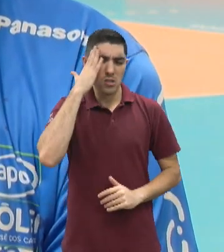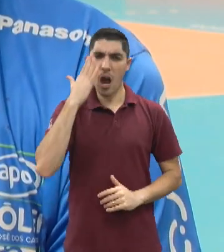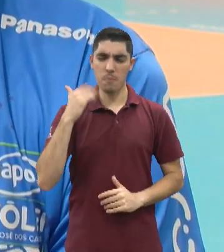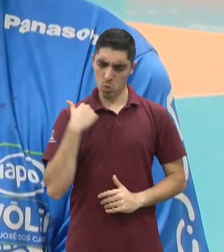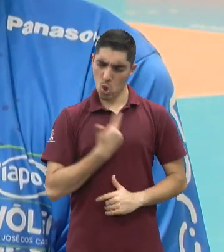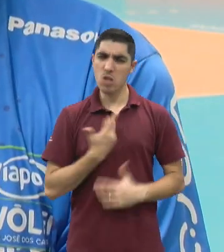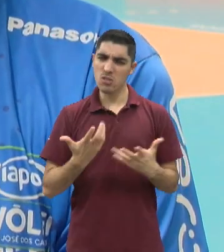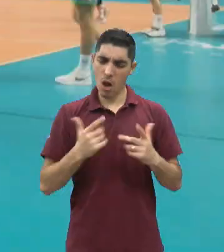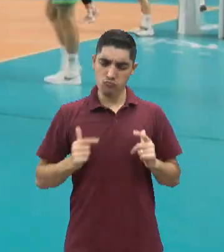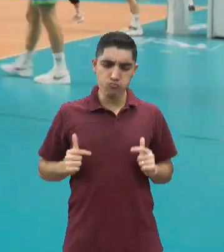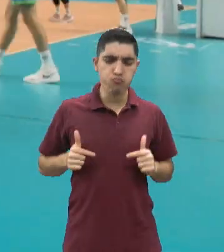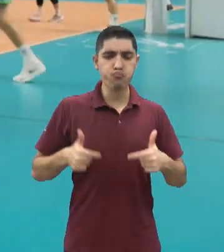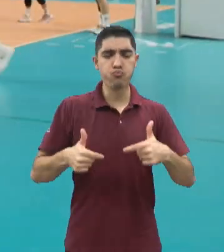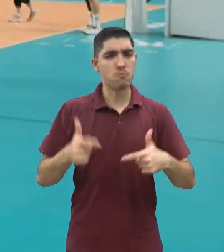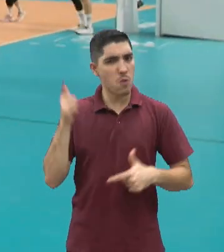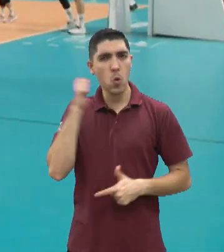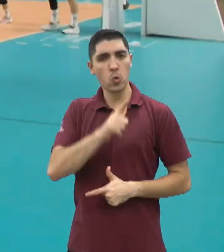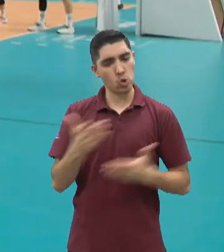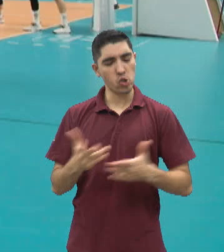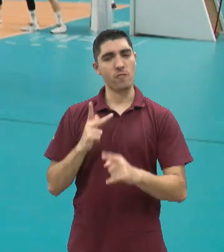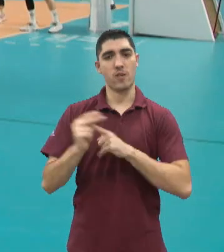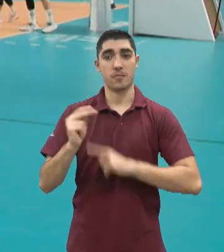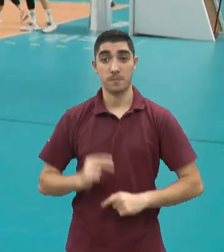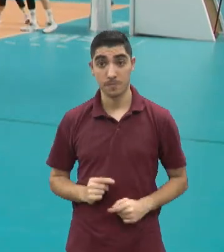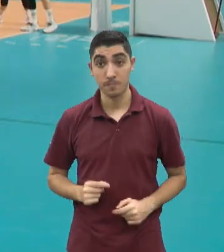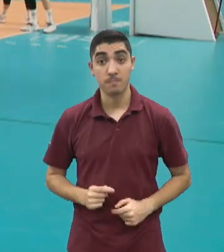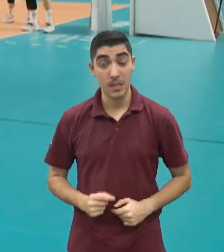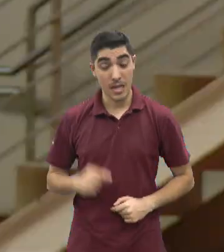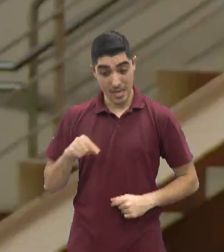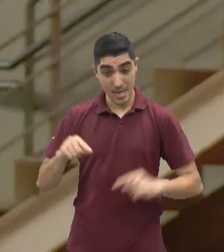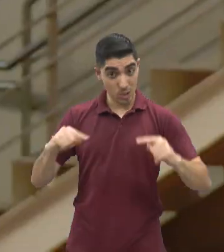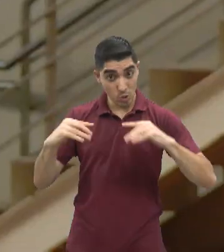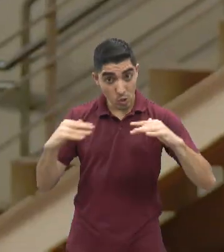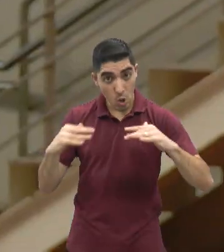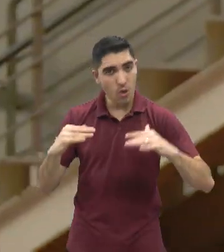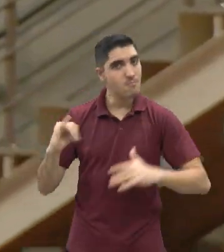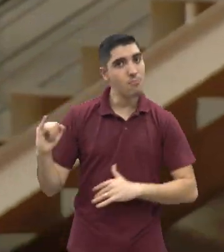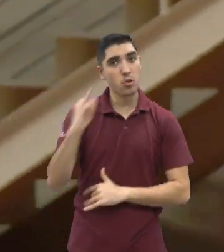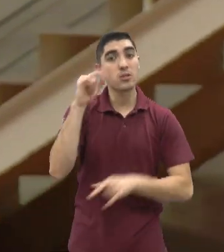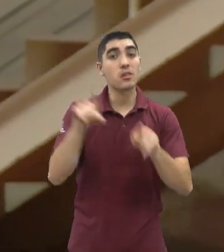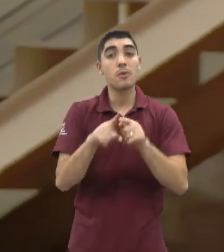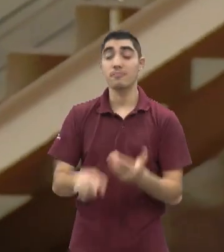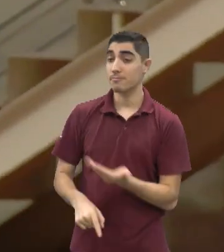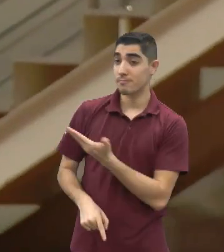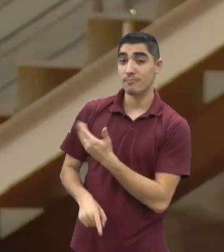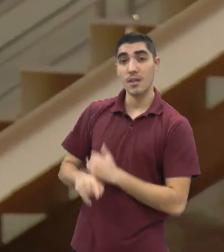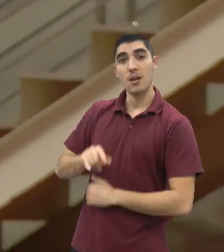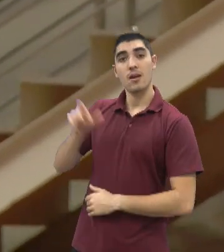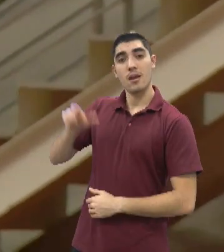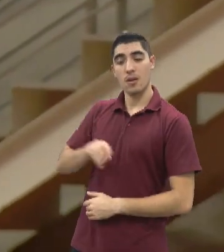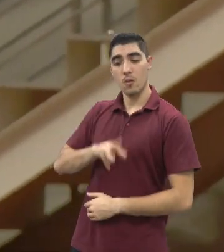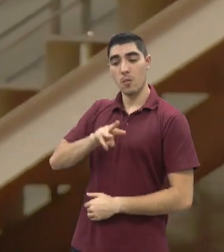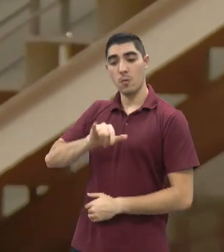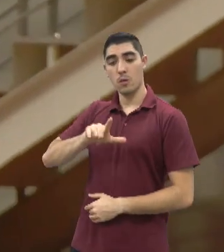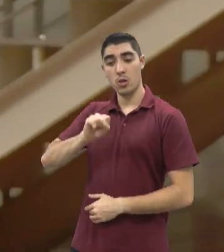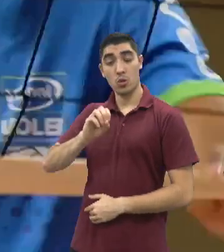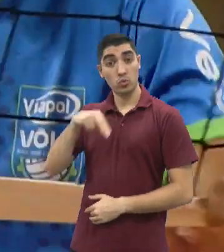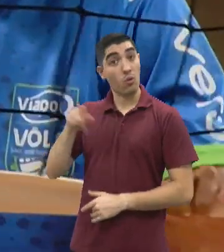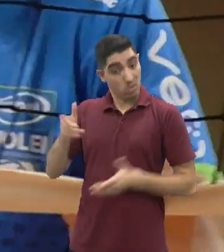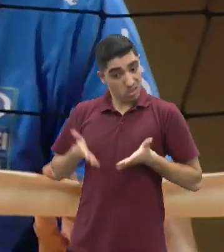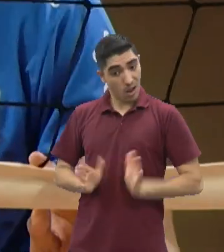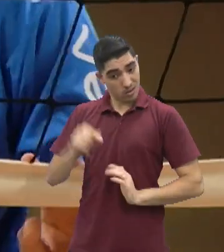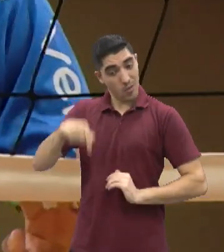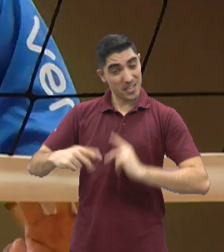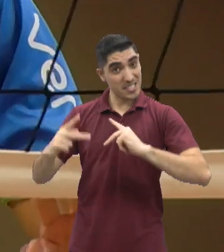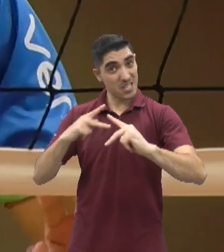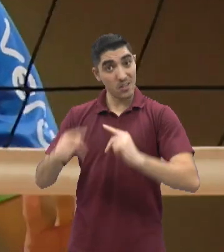aí de fazer uma boa estreia. Esta partida, aliás, será especial para o ponteiro Wilson Silva. Joseense de nascimento,